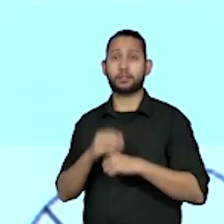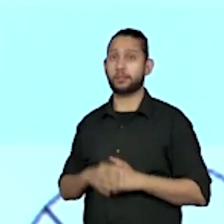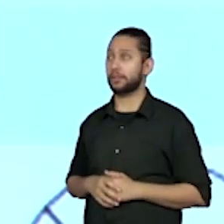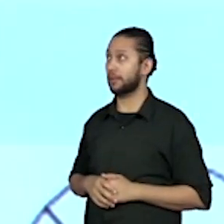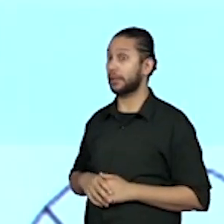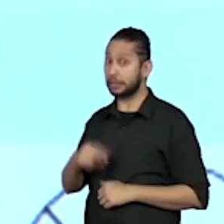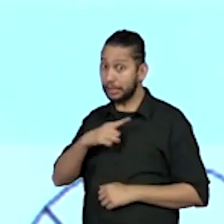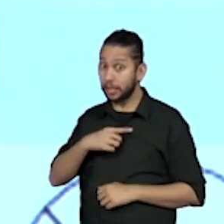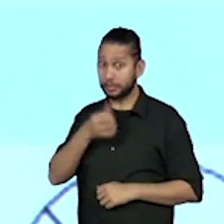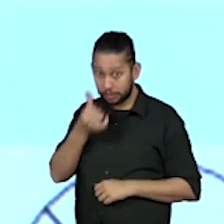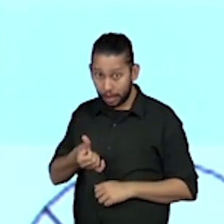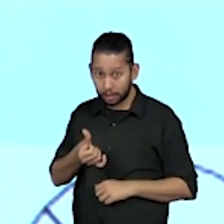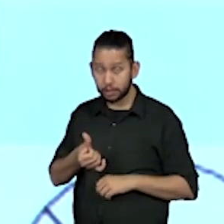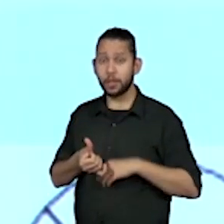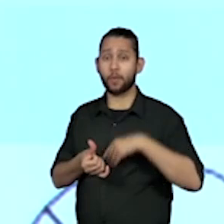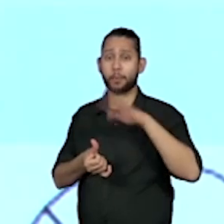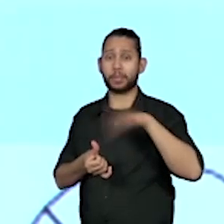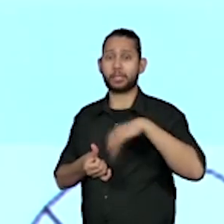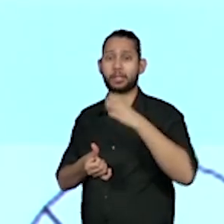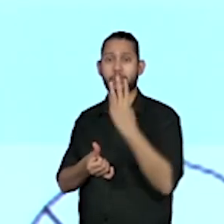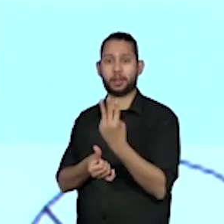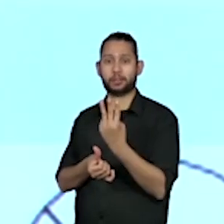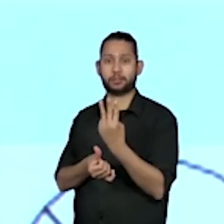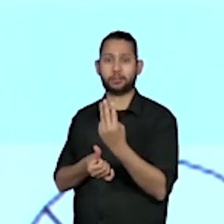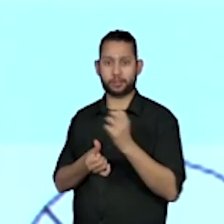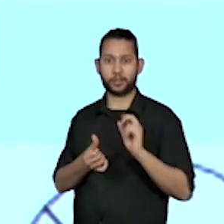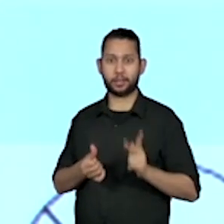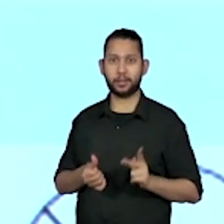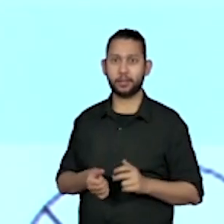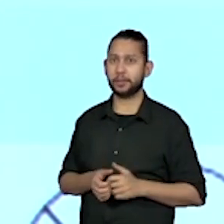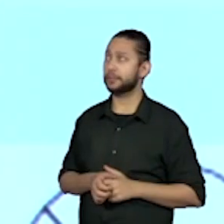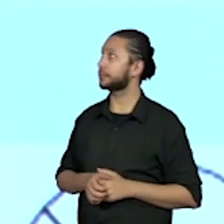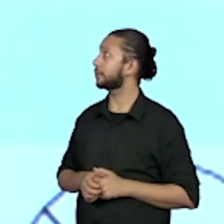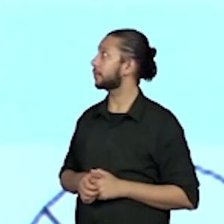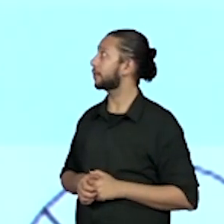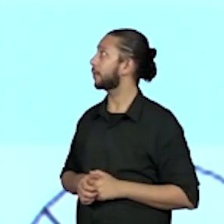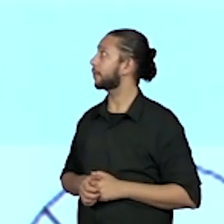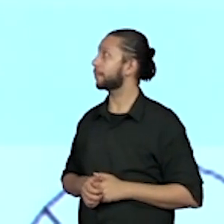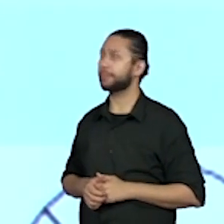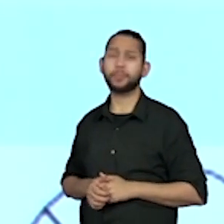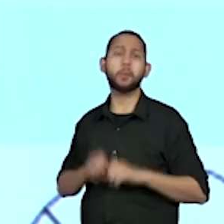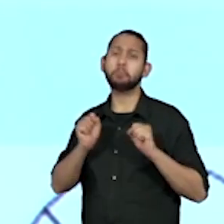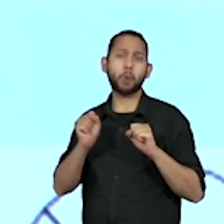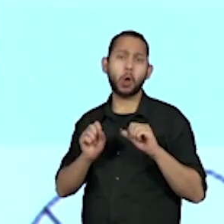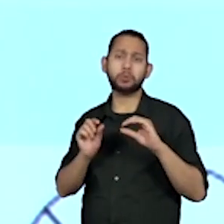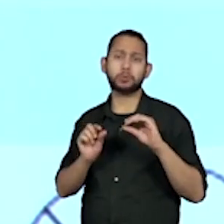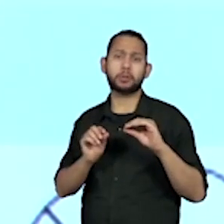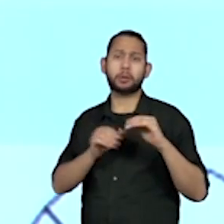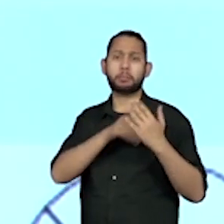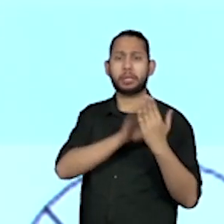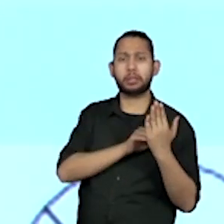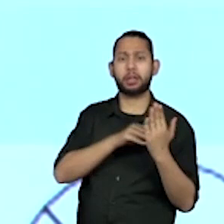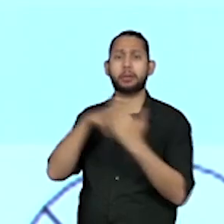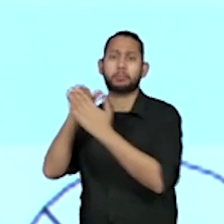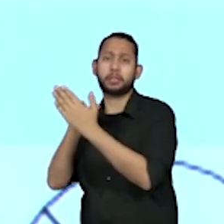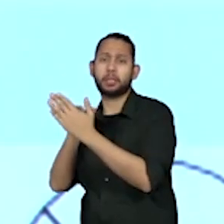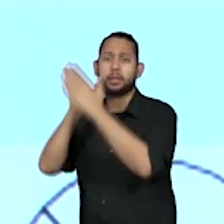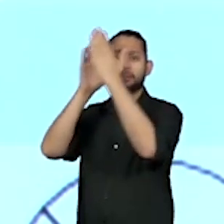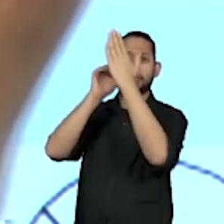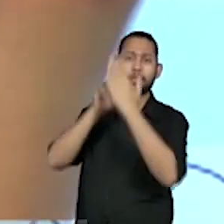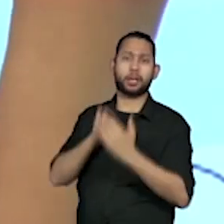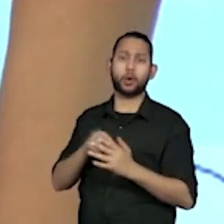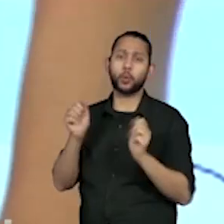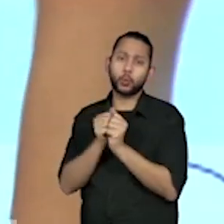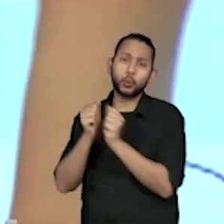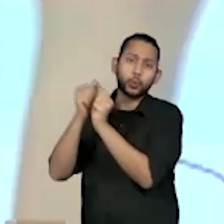3 partes. Não importa a posição, lembra que a gente falou isso? Então, ótimo, 3 partes. Essa fração